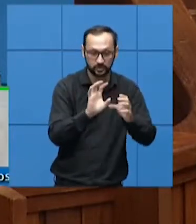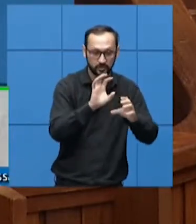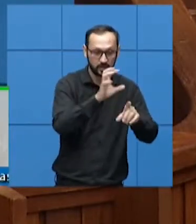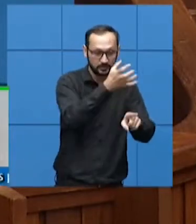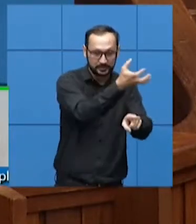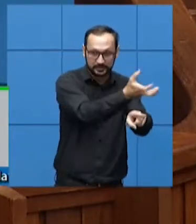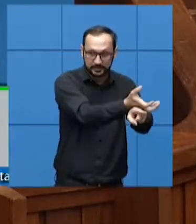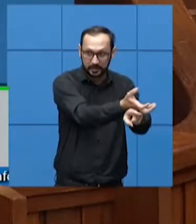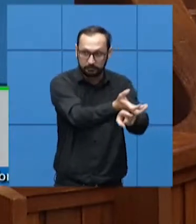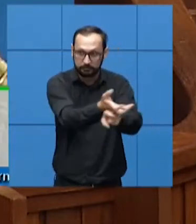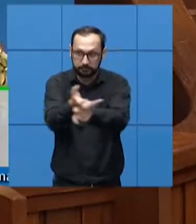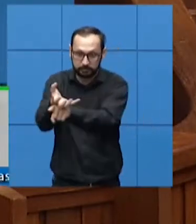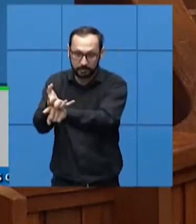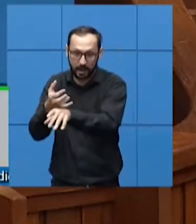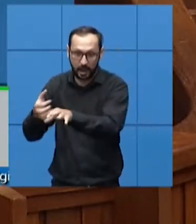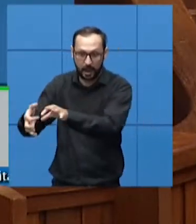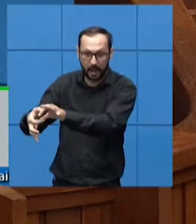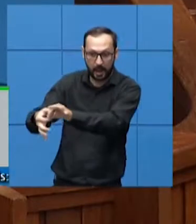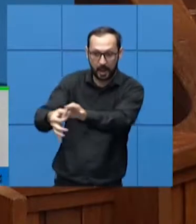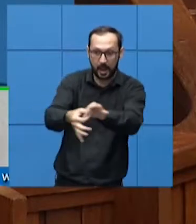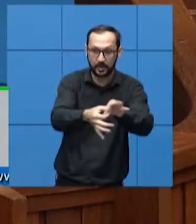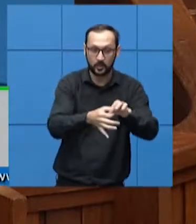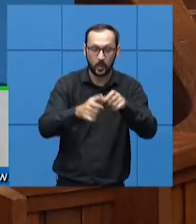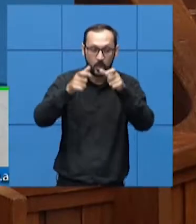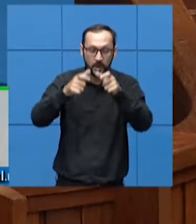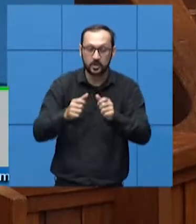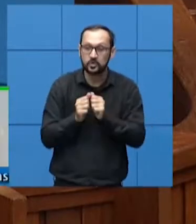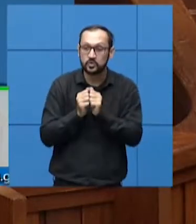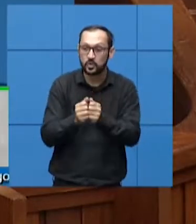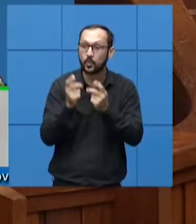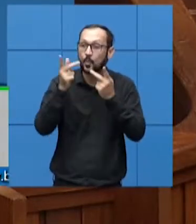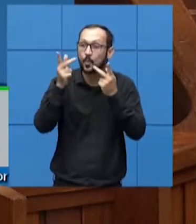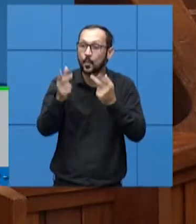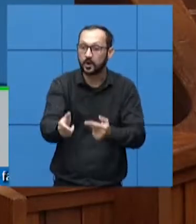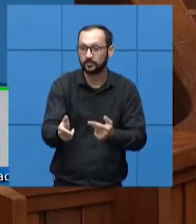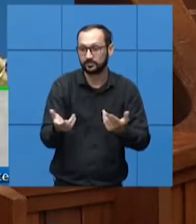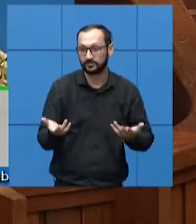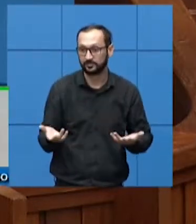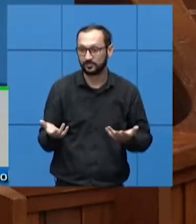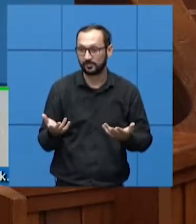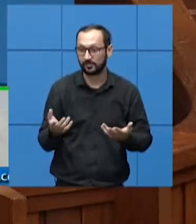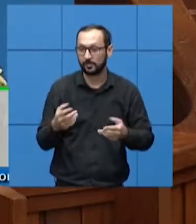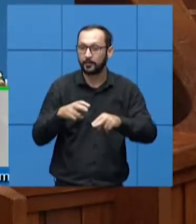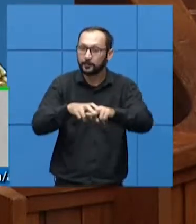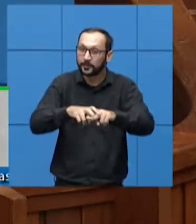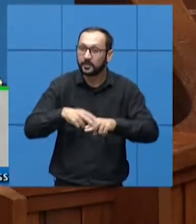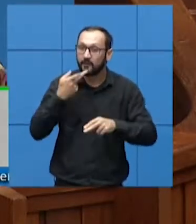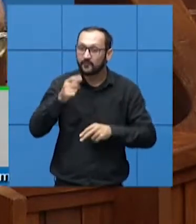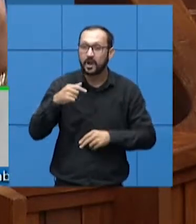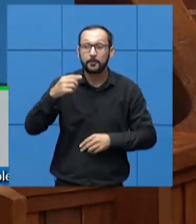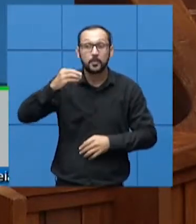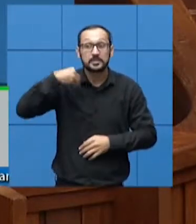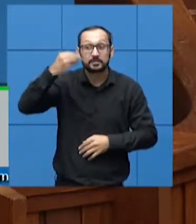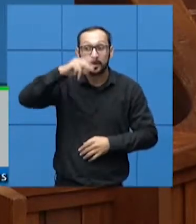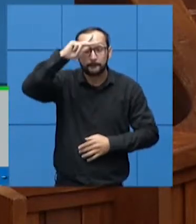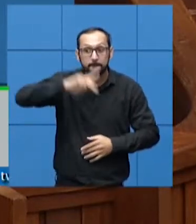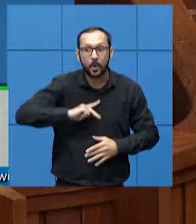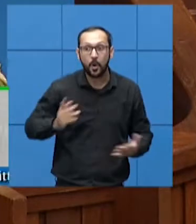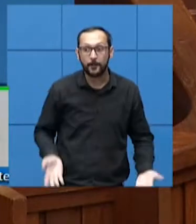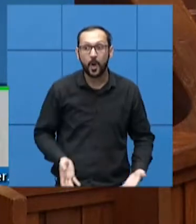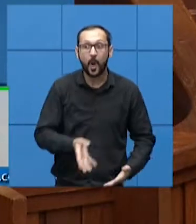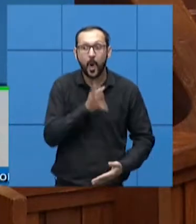interdisciplinar, ao mesmo tempo, no mesmo espaço e à mesma hora, se possível, eu falo isso por experiência